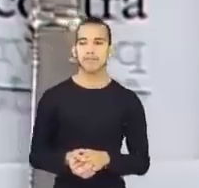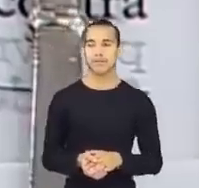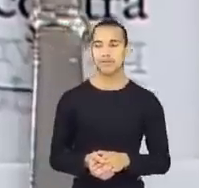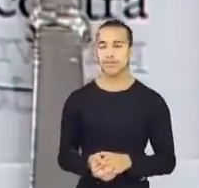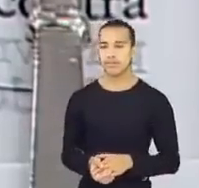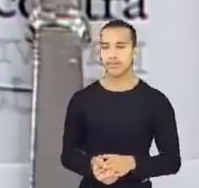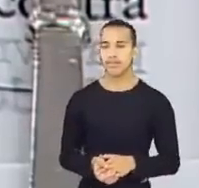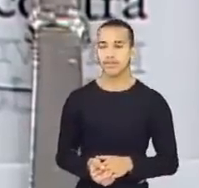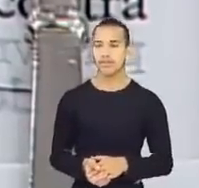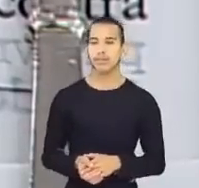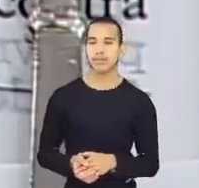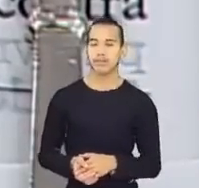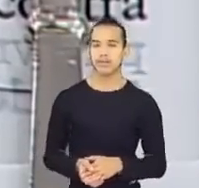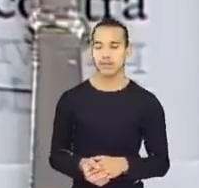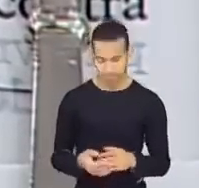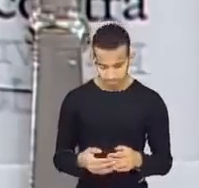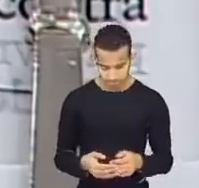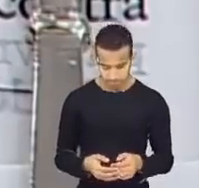Aí o poder se manifestou.